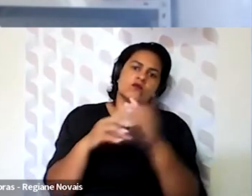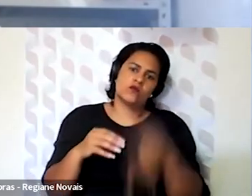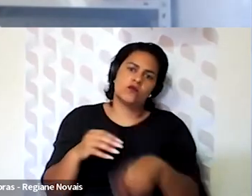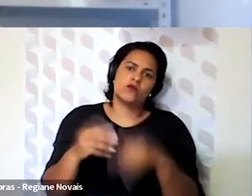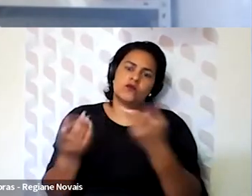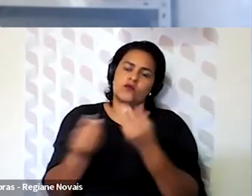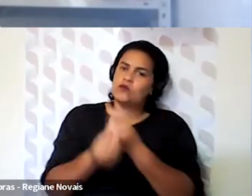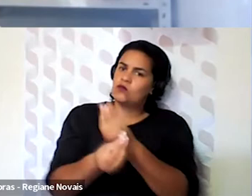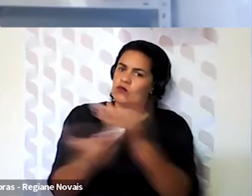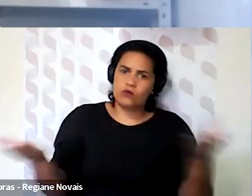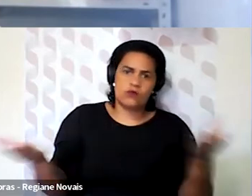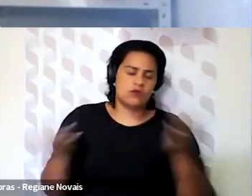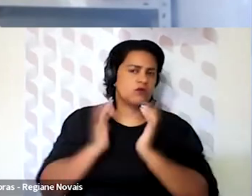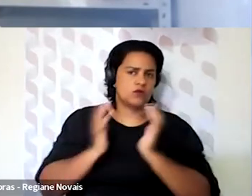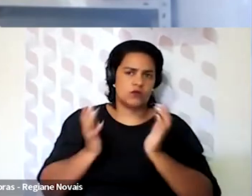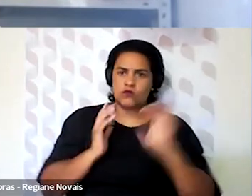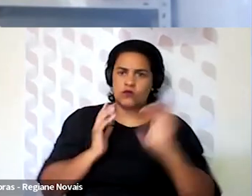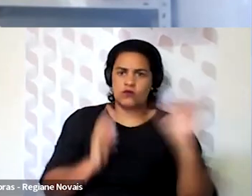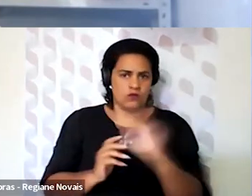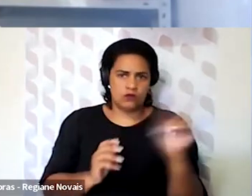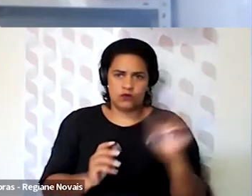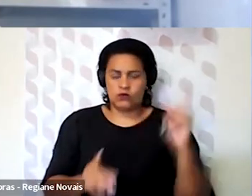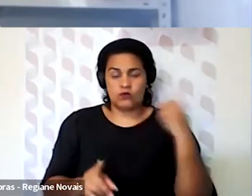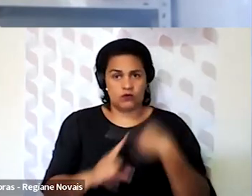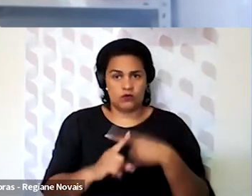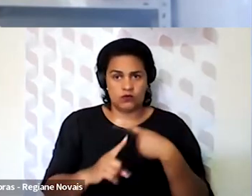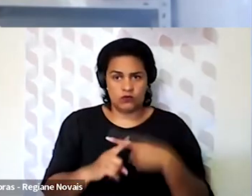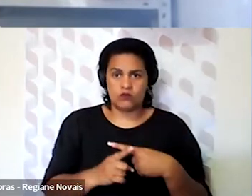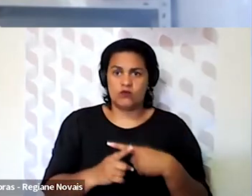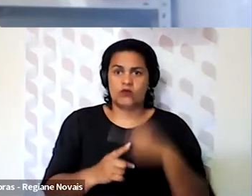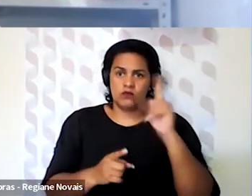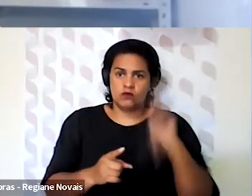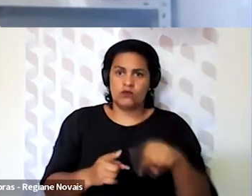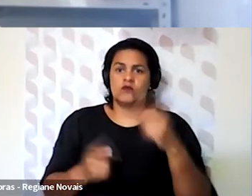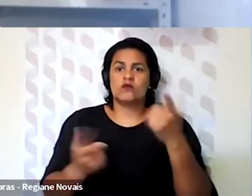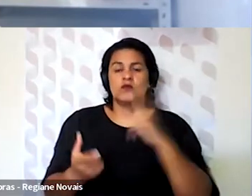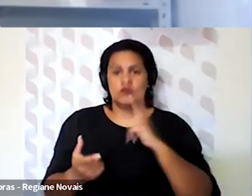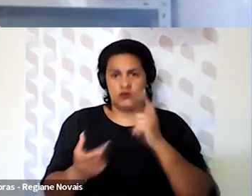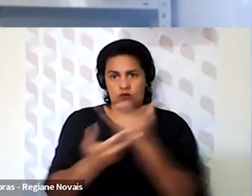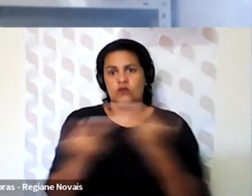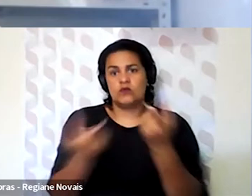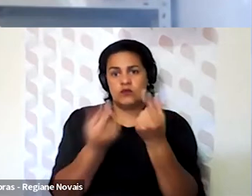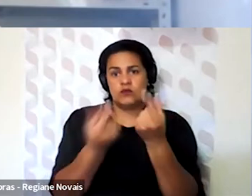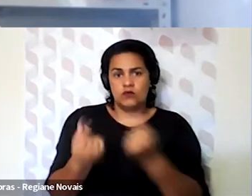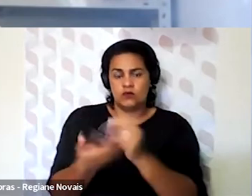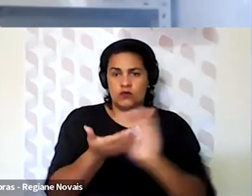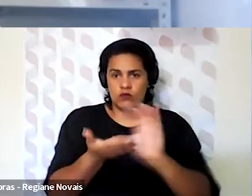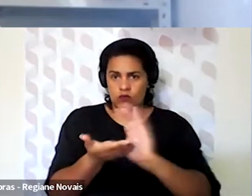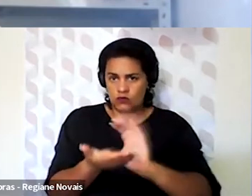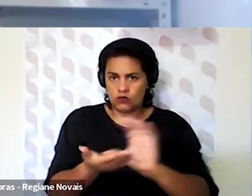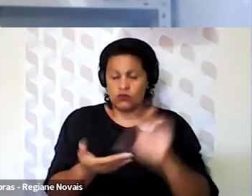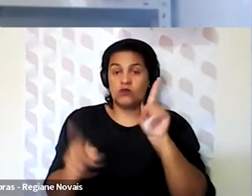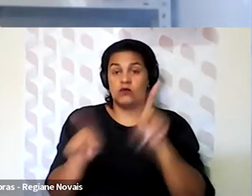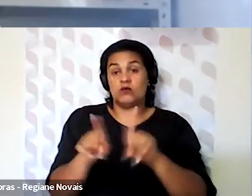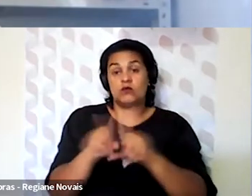riqueza e tampouco gera riqueza, porque é um fenômeno de financiarização da economia e, portanto, uma garantia de privilégios